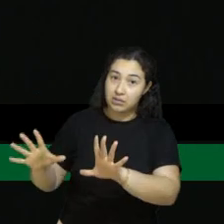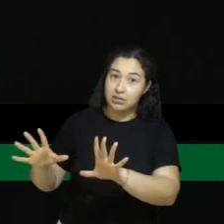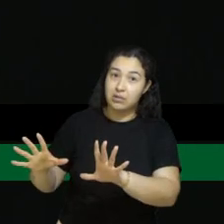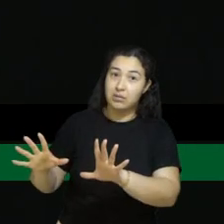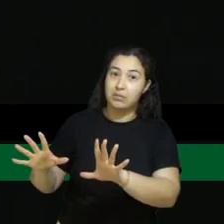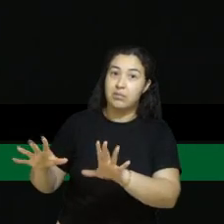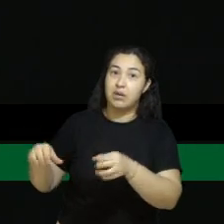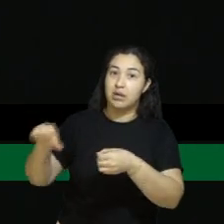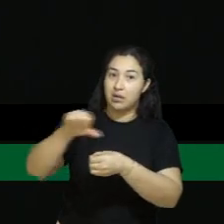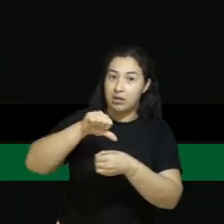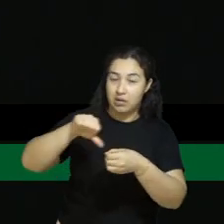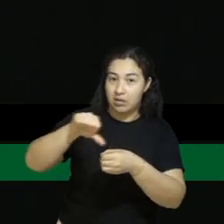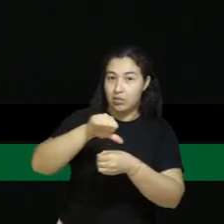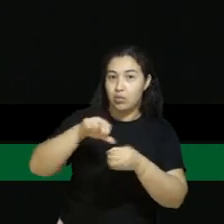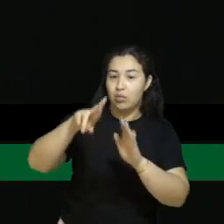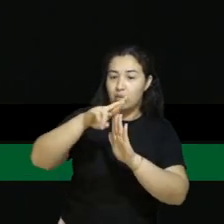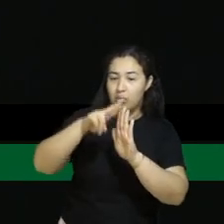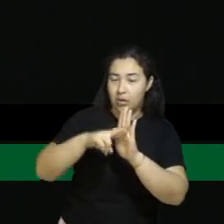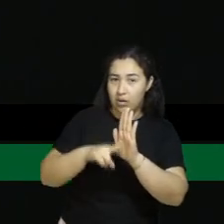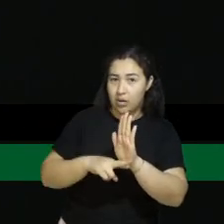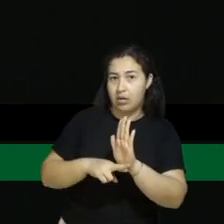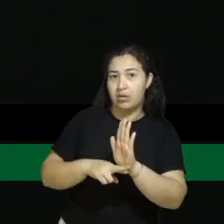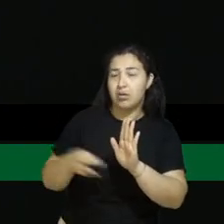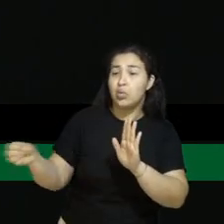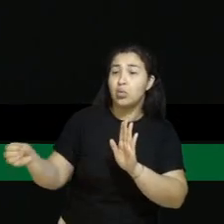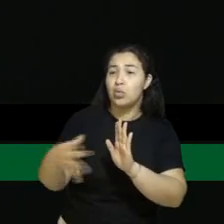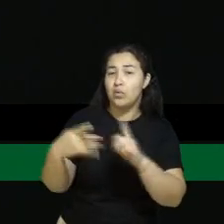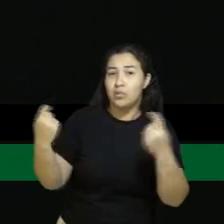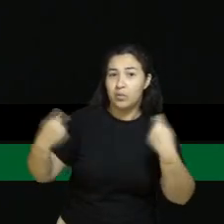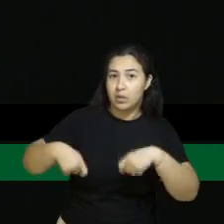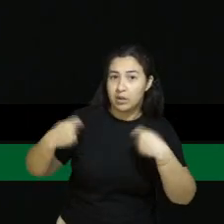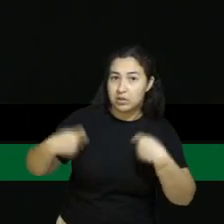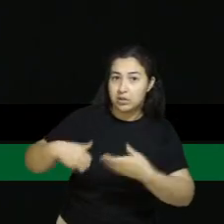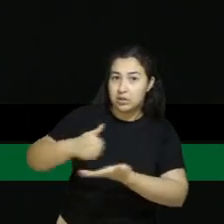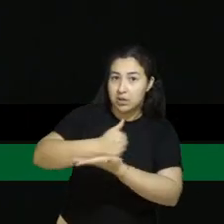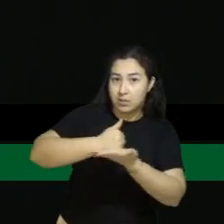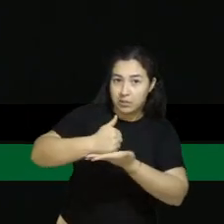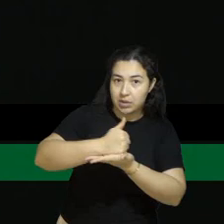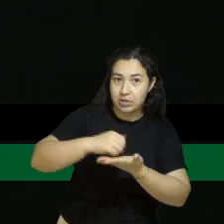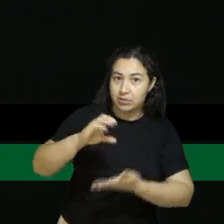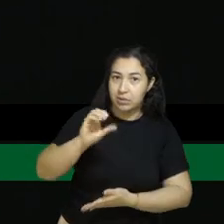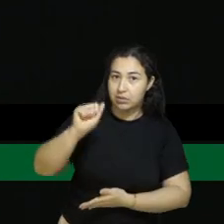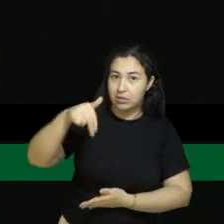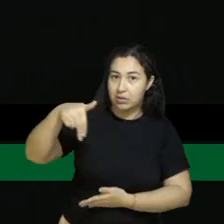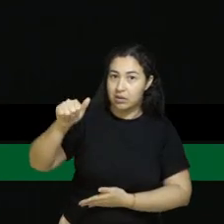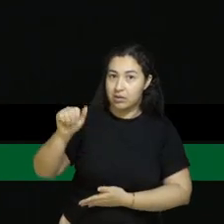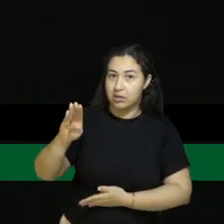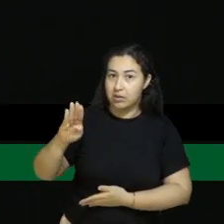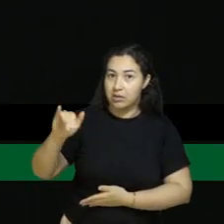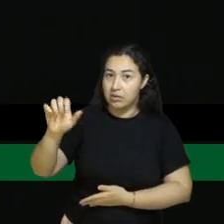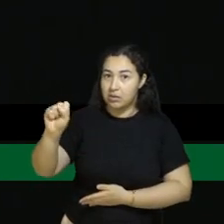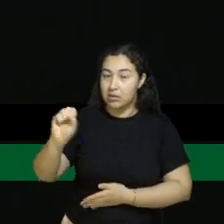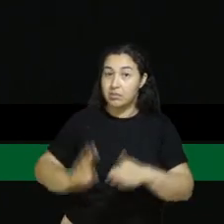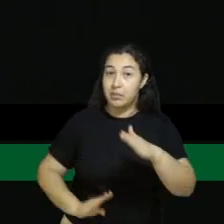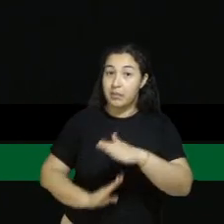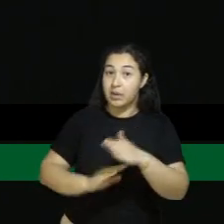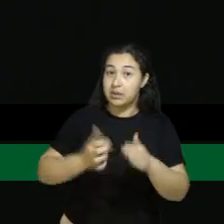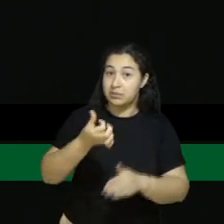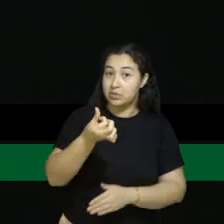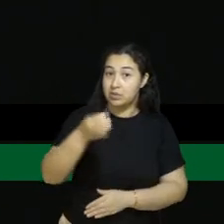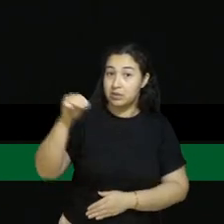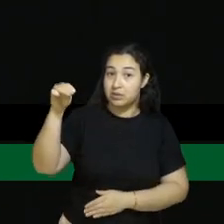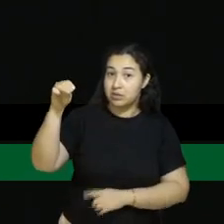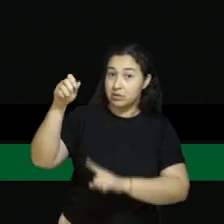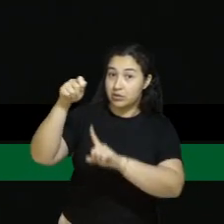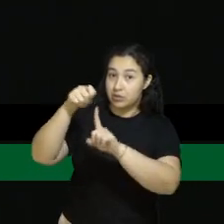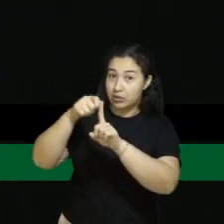um novo regramento para o que concerne ao medicamento à base de cannabis em, no máximo, 6 meses. Está aí uma